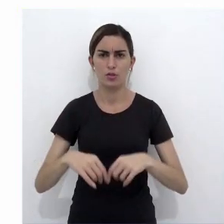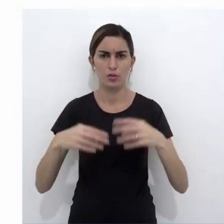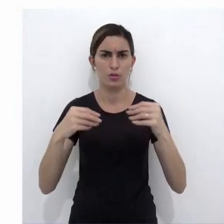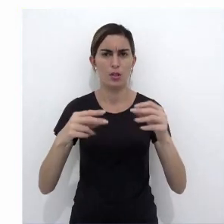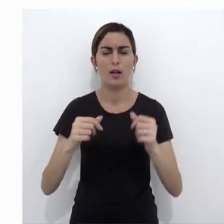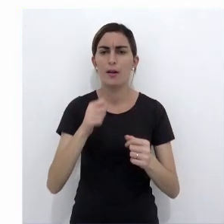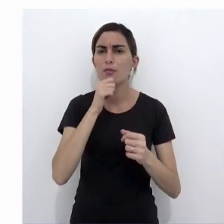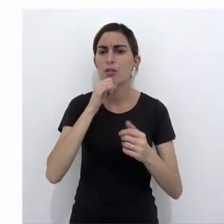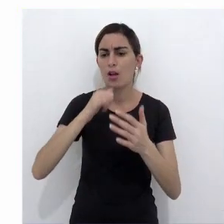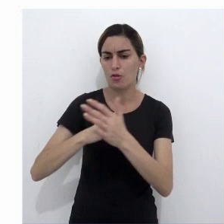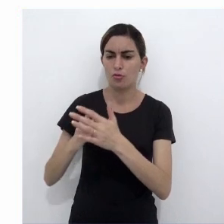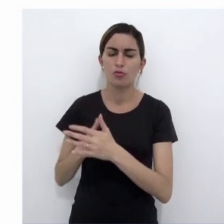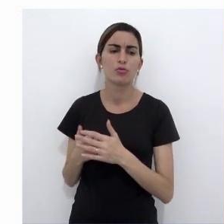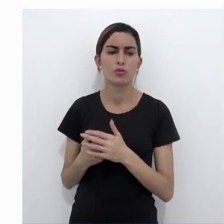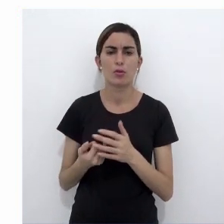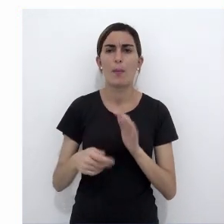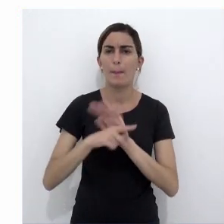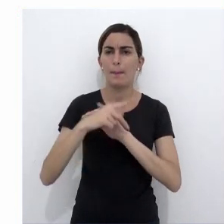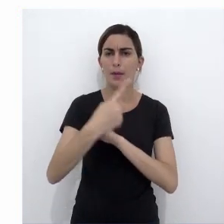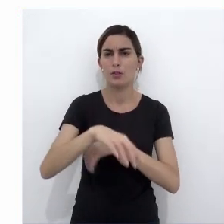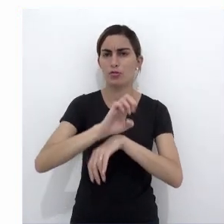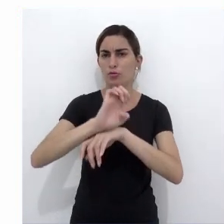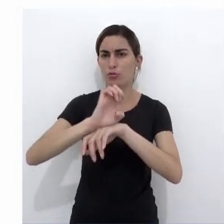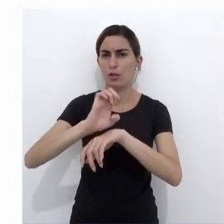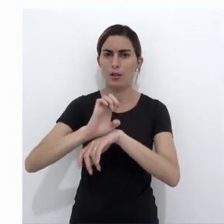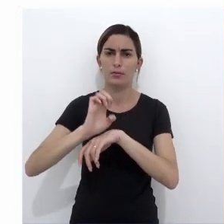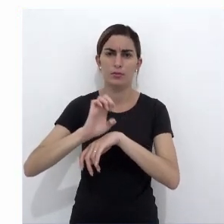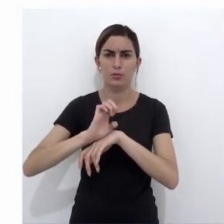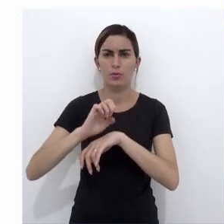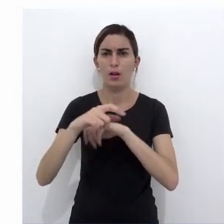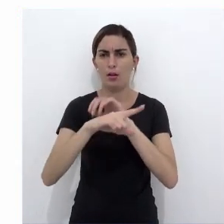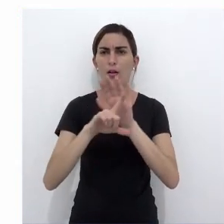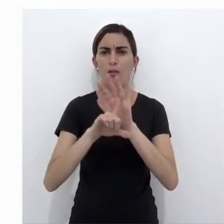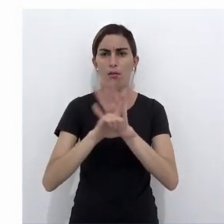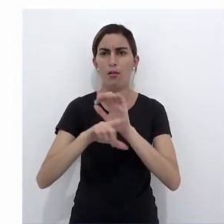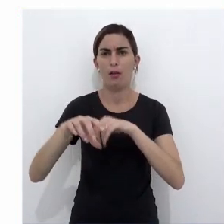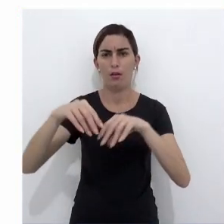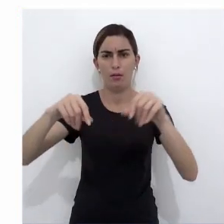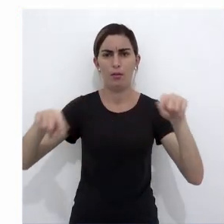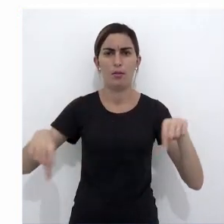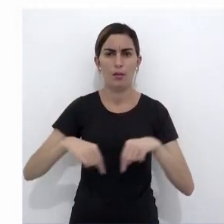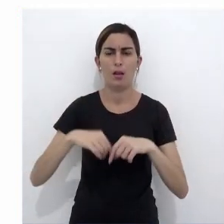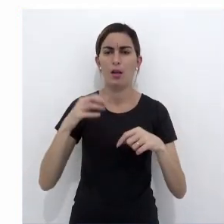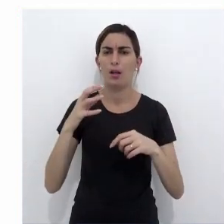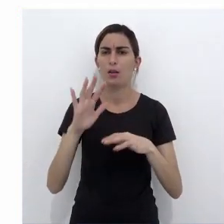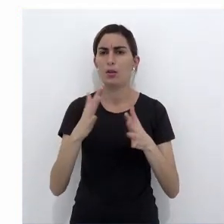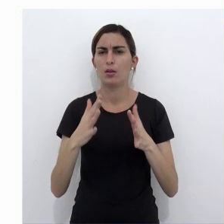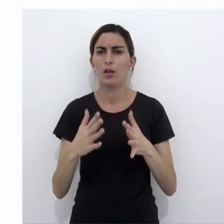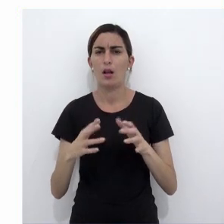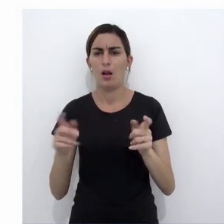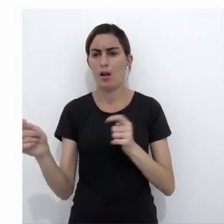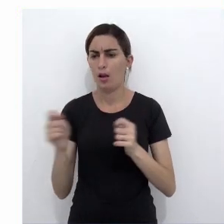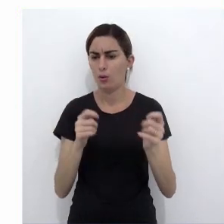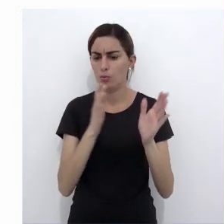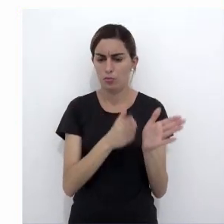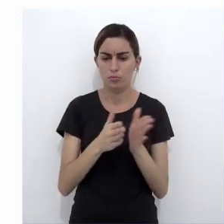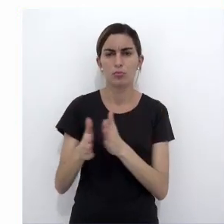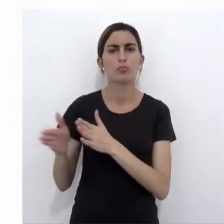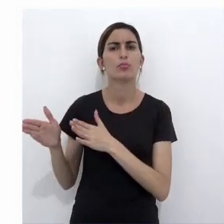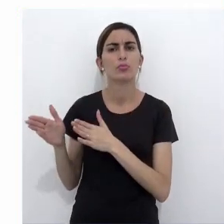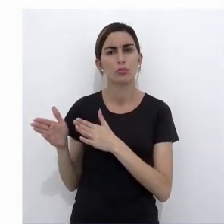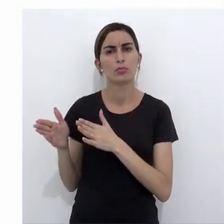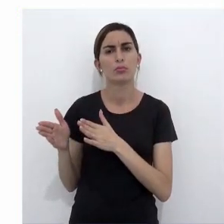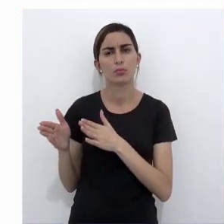chamadas terras devolutas, que pertencem ao Estado, não é? Essa lei de terras ela foi para regular, não